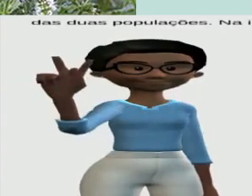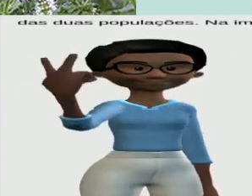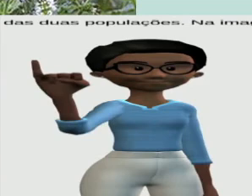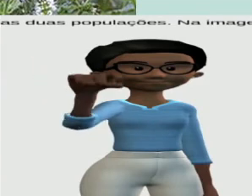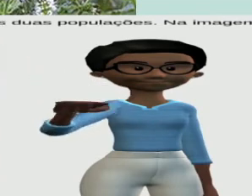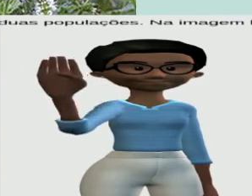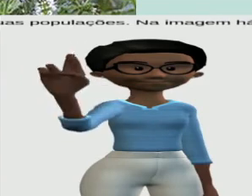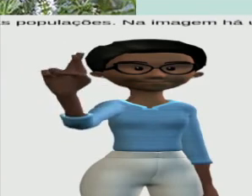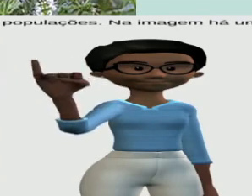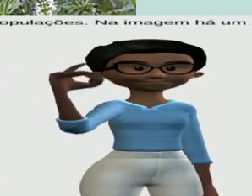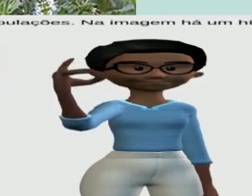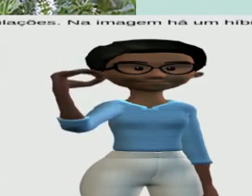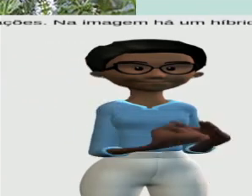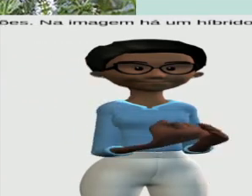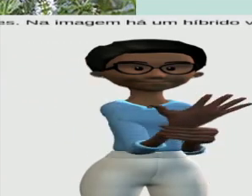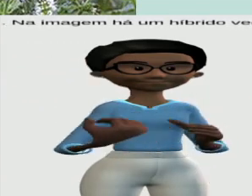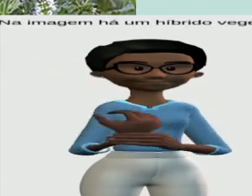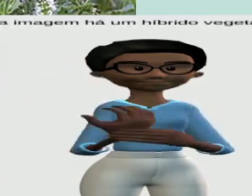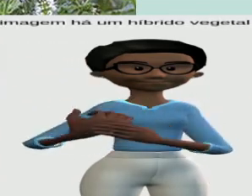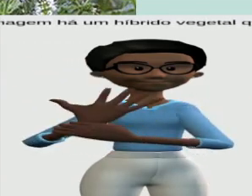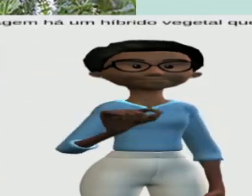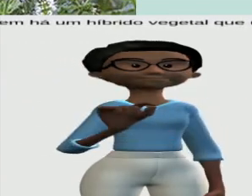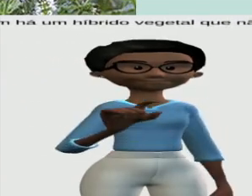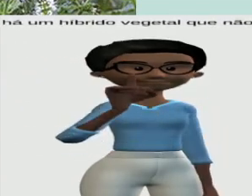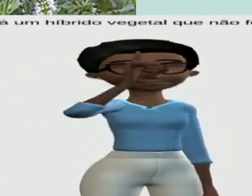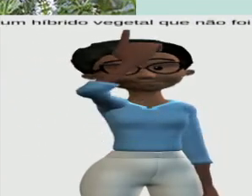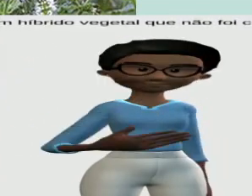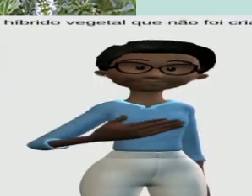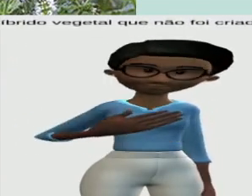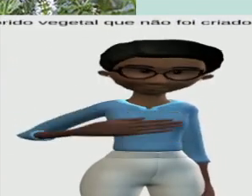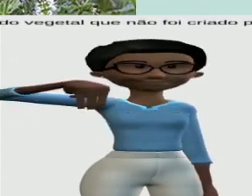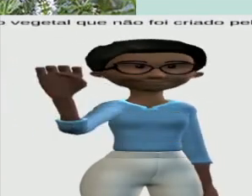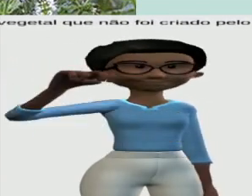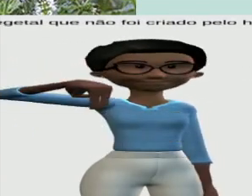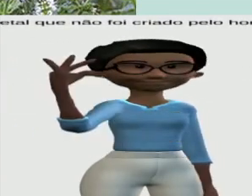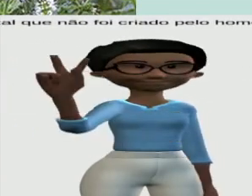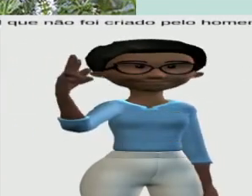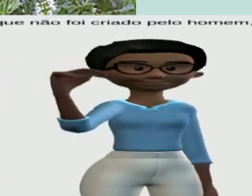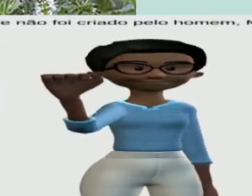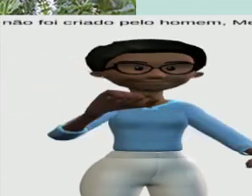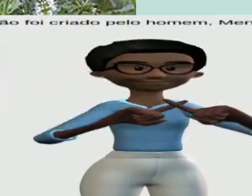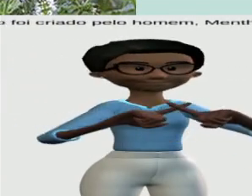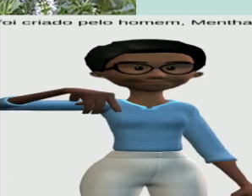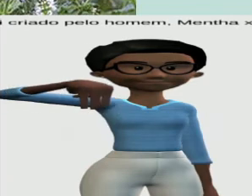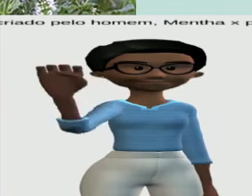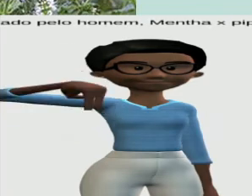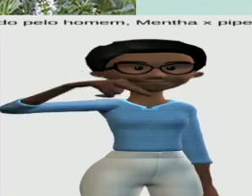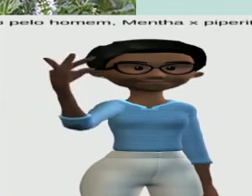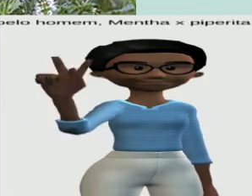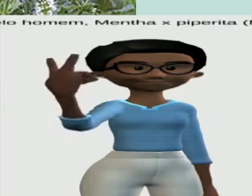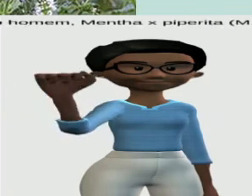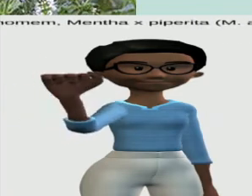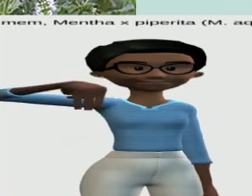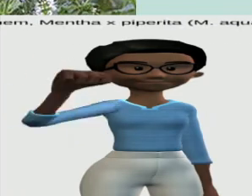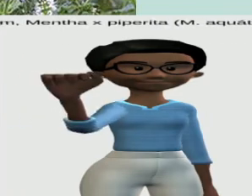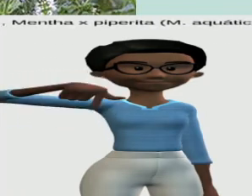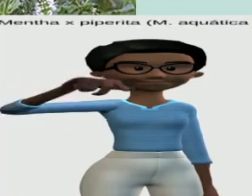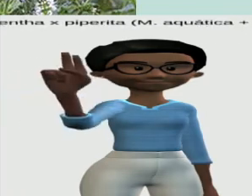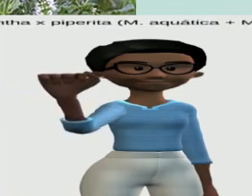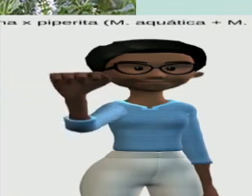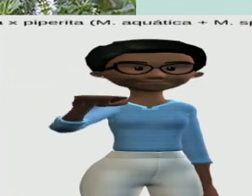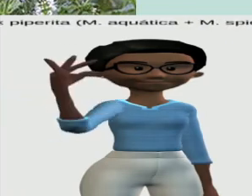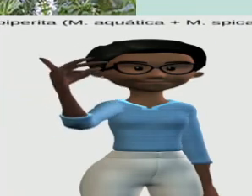Na imagem, um híbrido vegetal que não foi criado pelo homem. Menta, primerita, M,